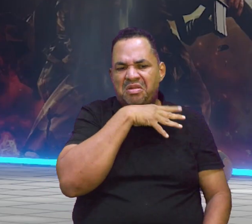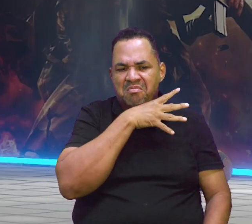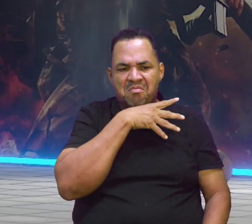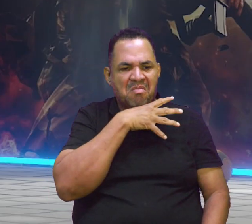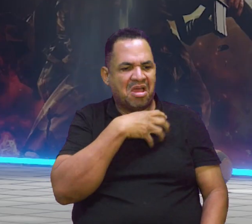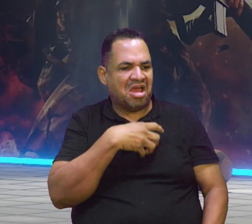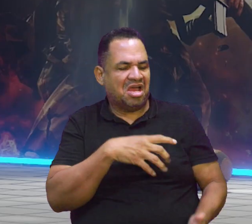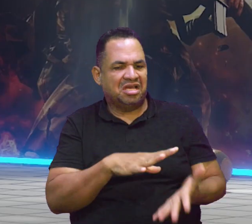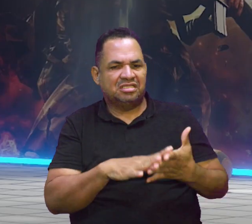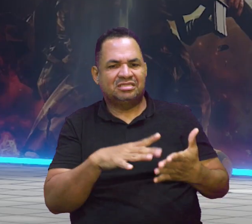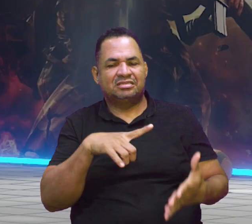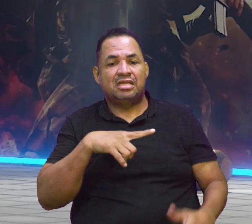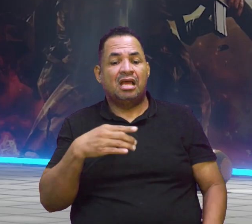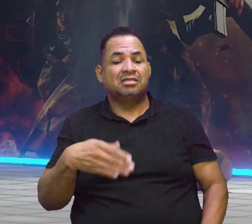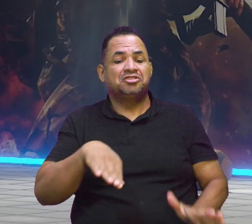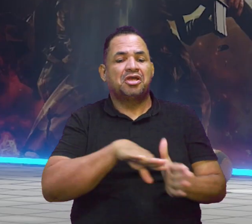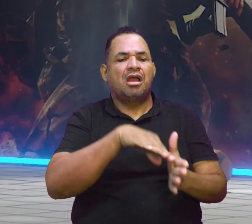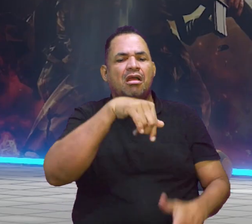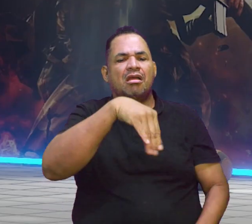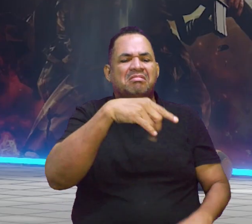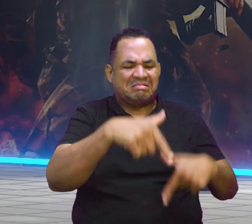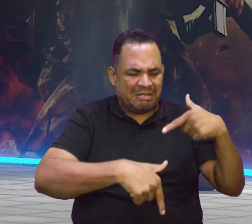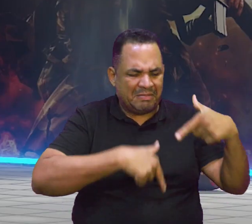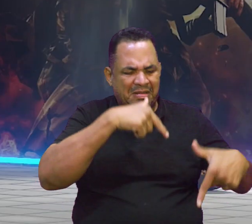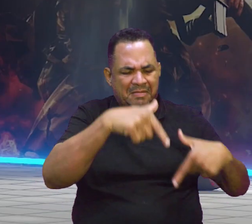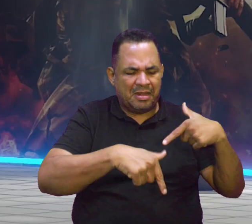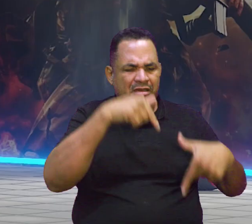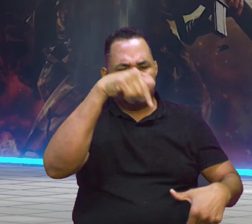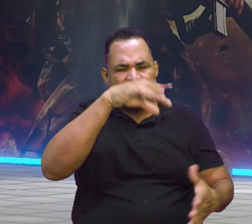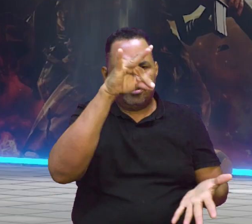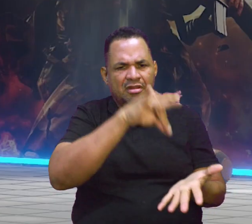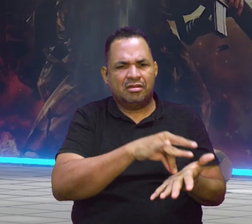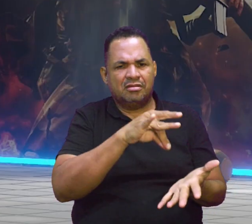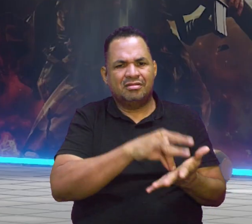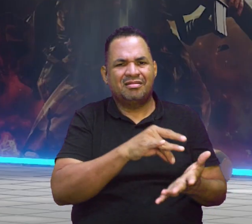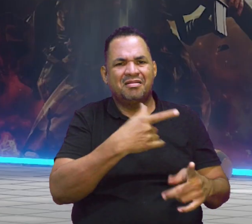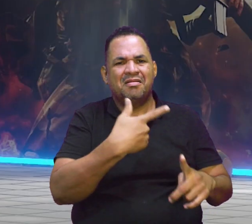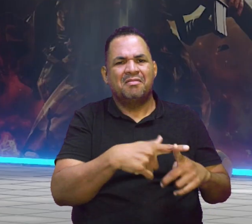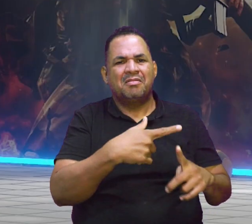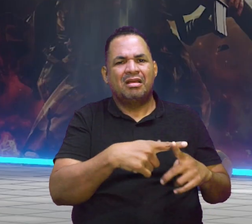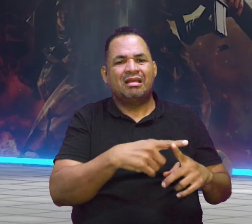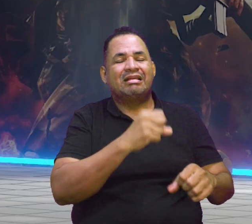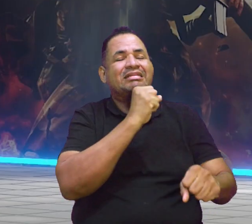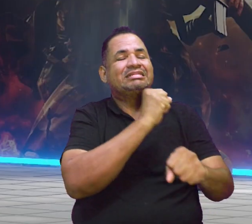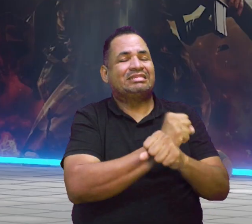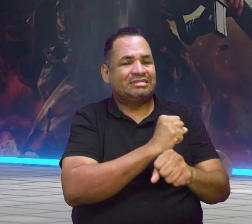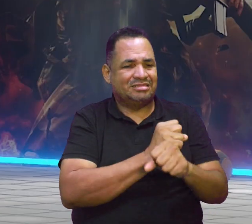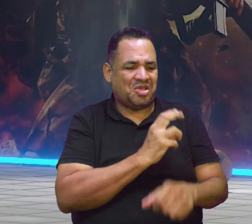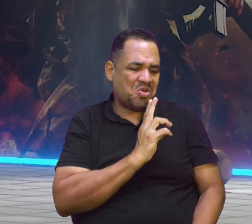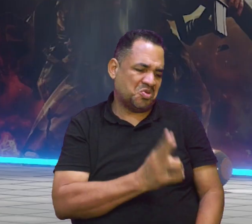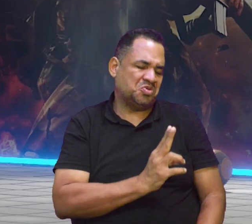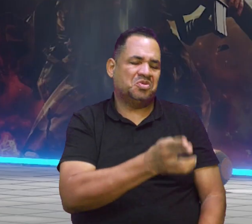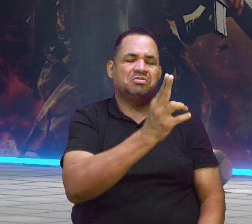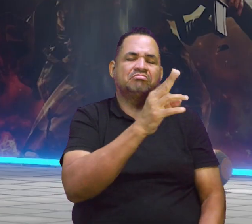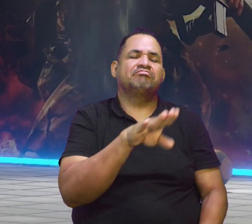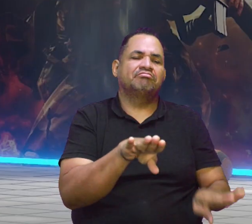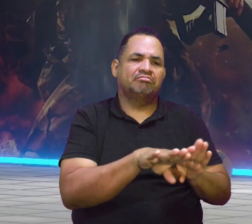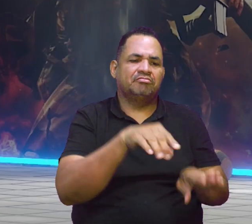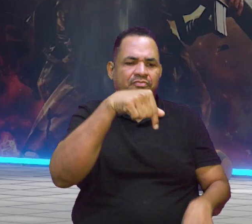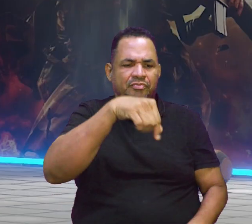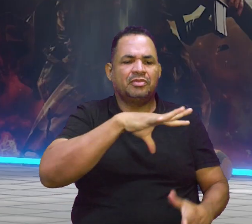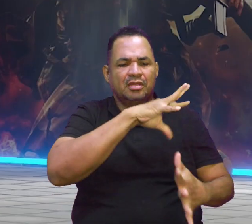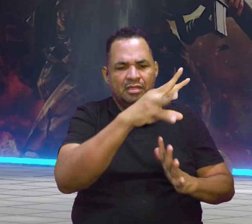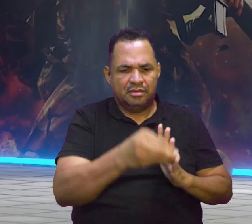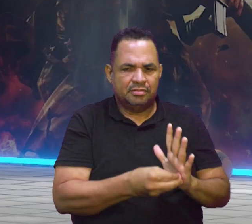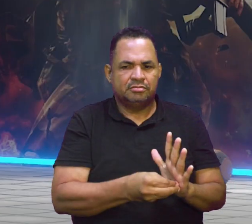pessoas vinham para cá para trabalhar. Então, a condição de escravidão, ela vai permanecer também aqui. Então, esse